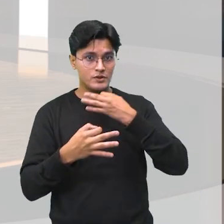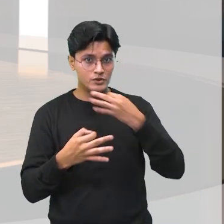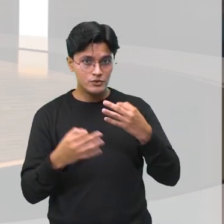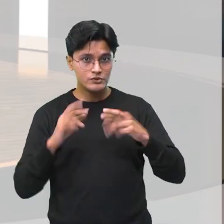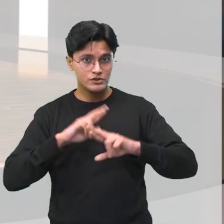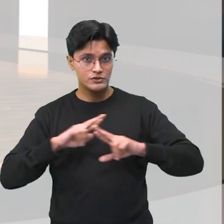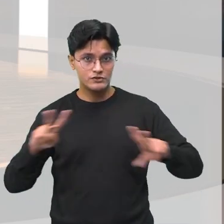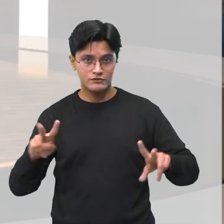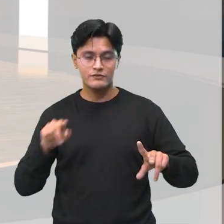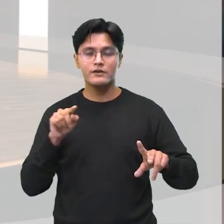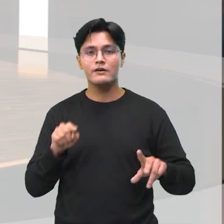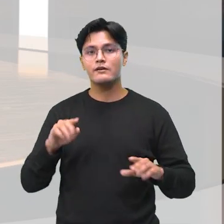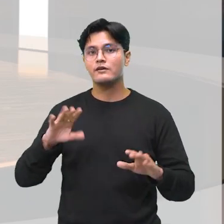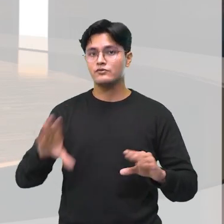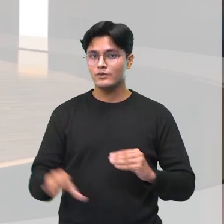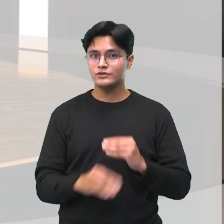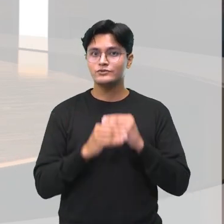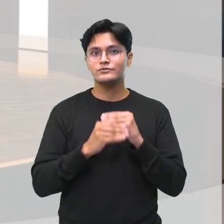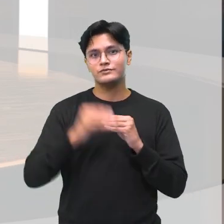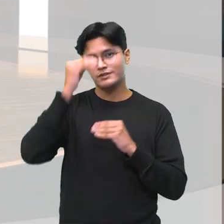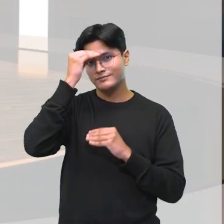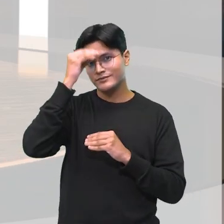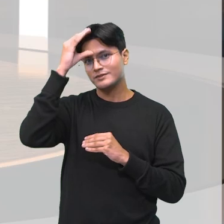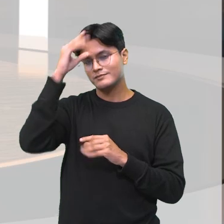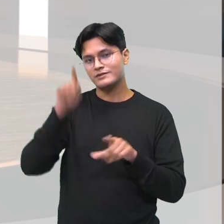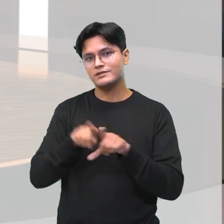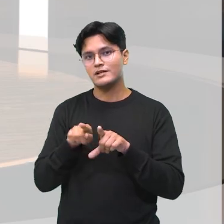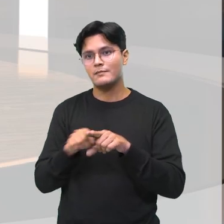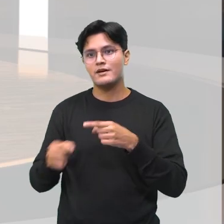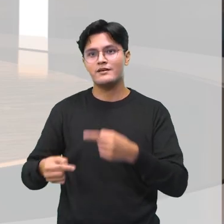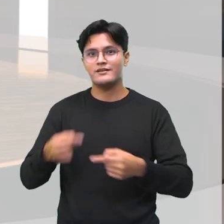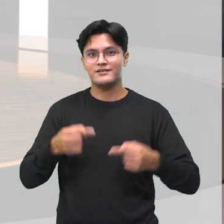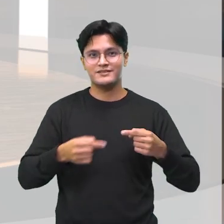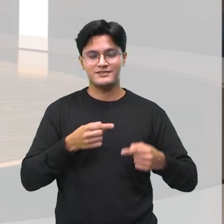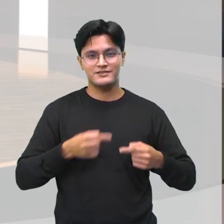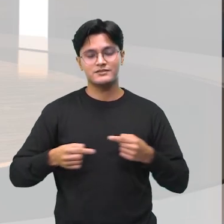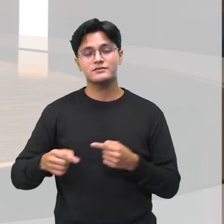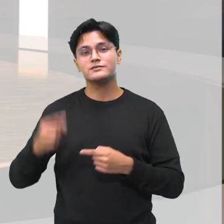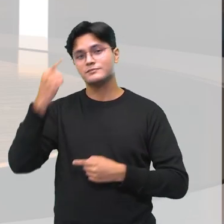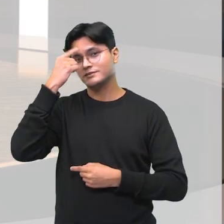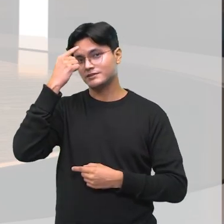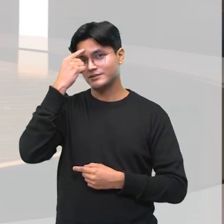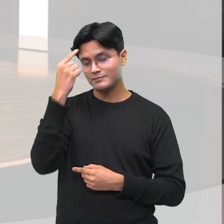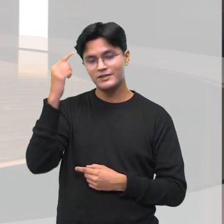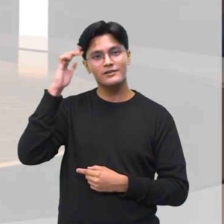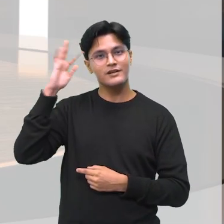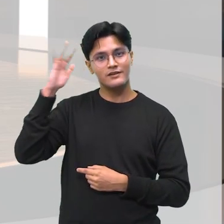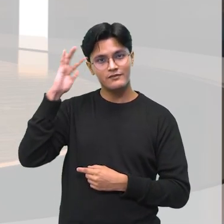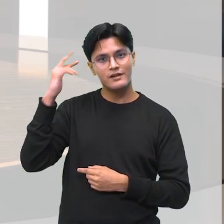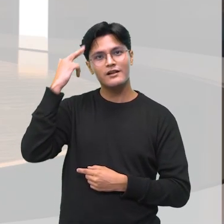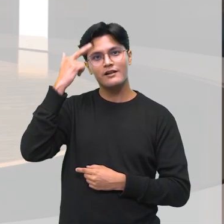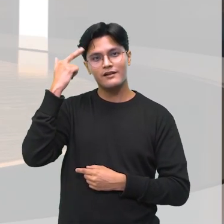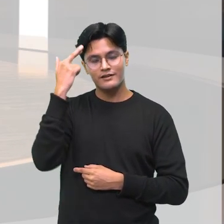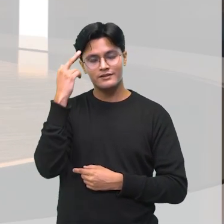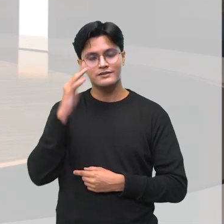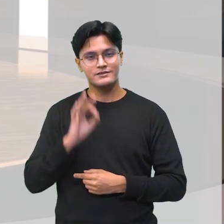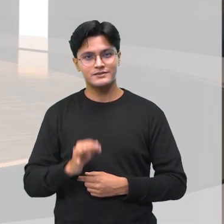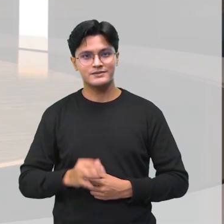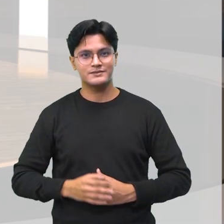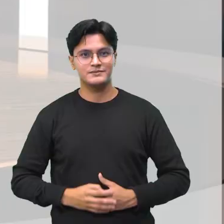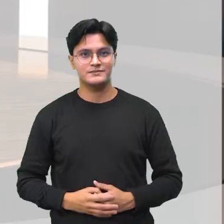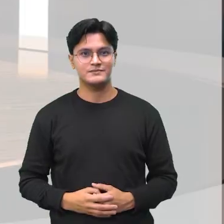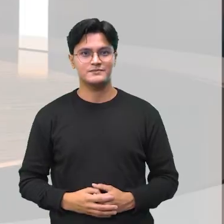nos ajudaram a enriquecer mais a nossa discussão e o nosso pensamento e reflexão sobre este tema. Até a próxima,